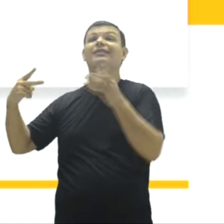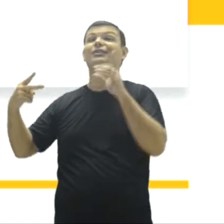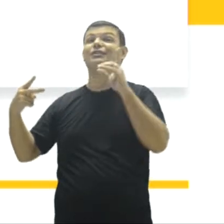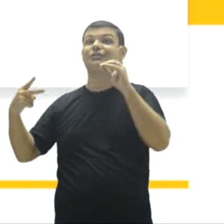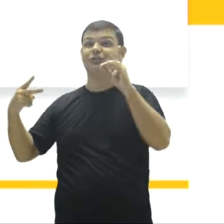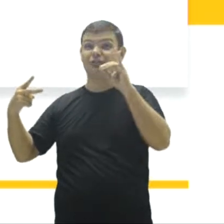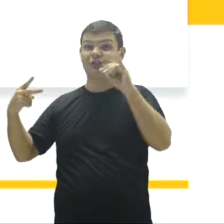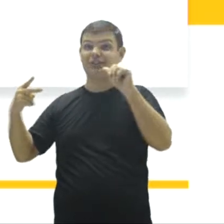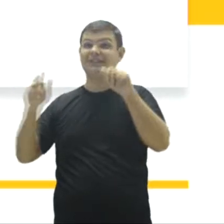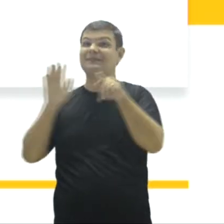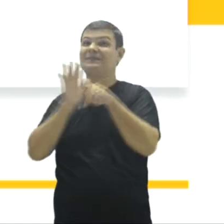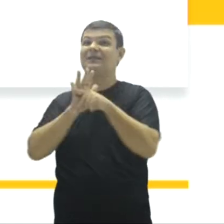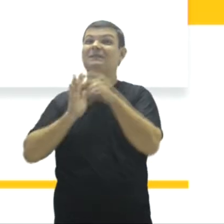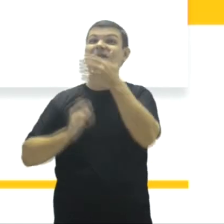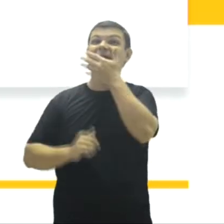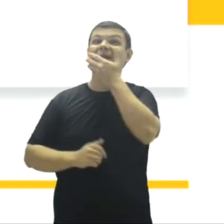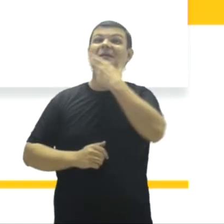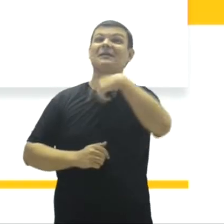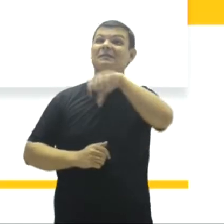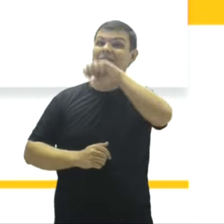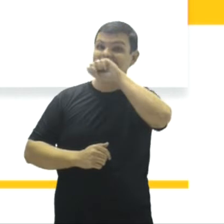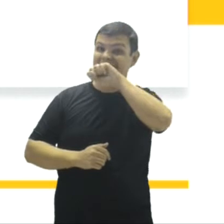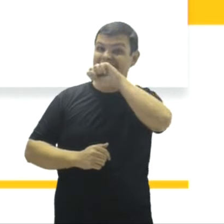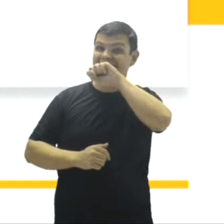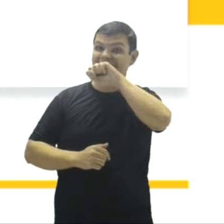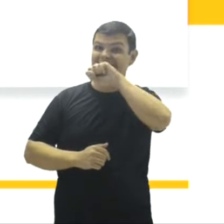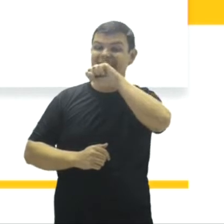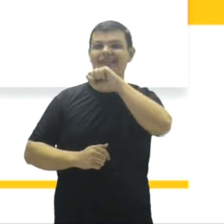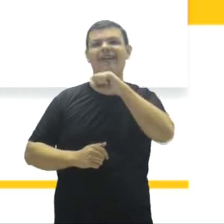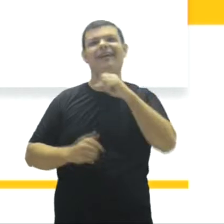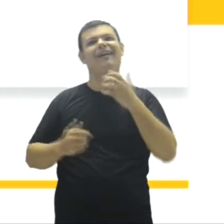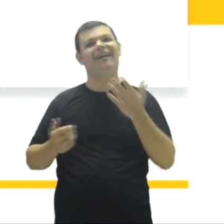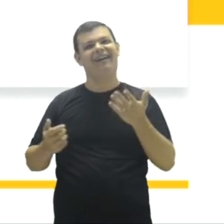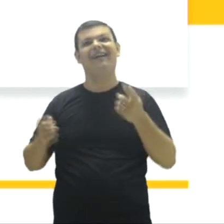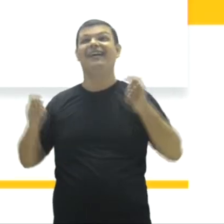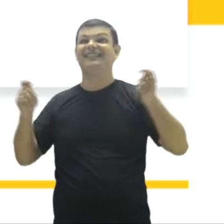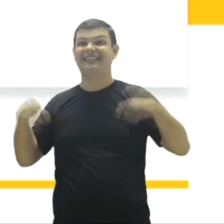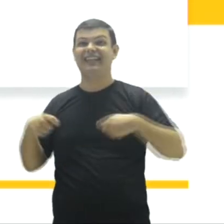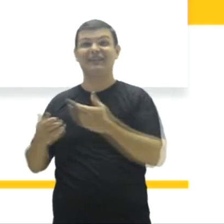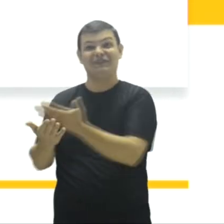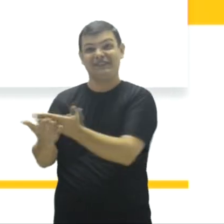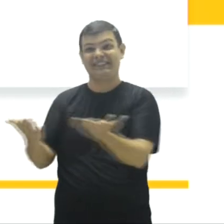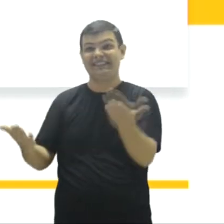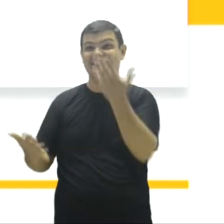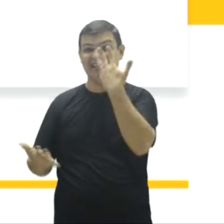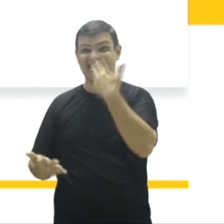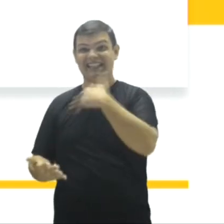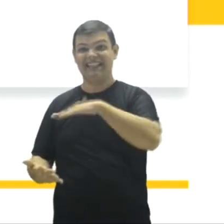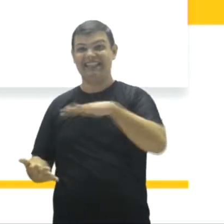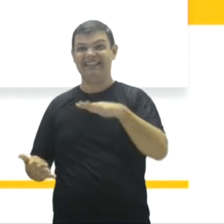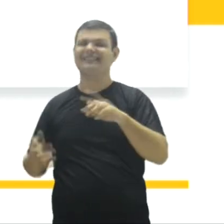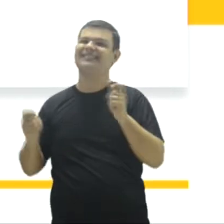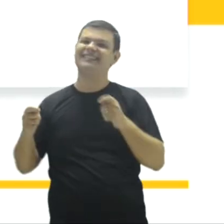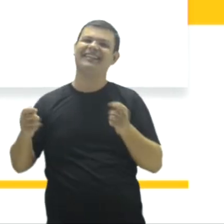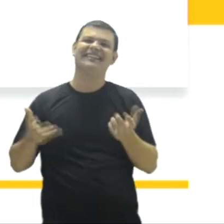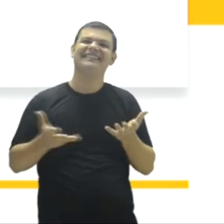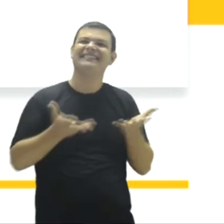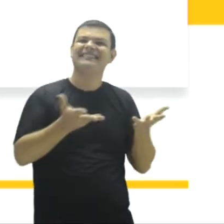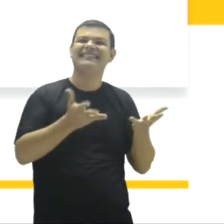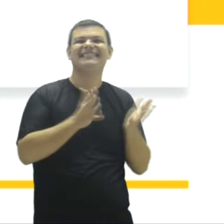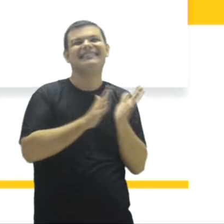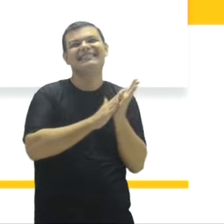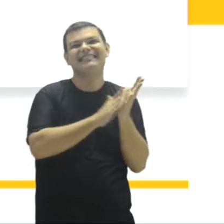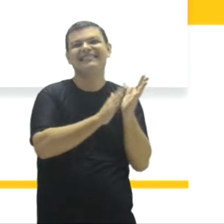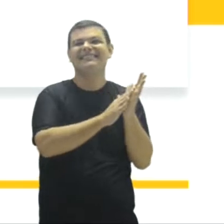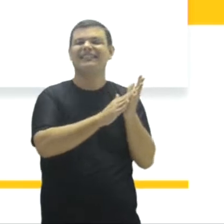comemorado o Dia dos Pais. E aí, criança, é uma grande oportunidade para vocês homenagearem quem é